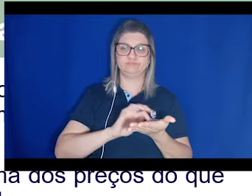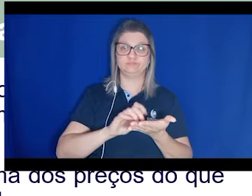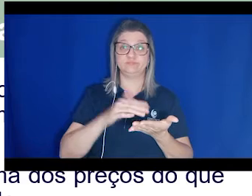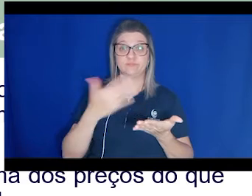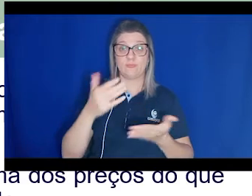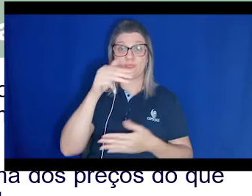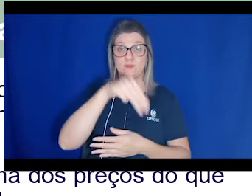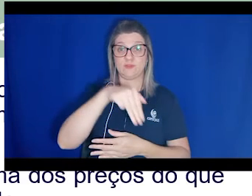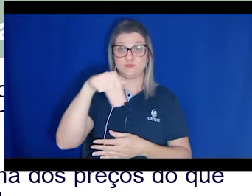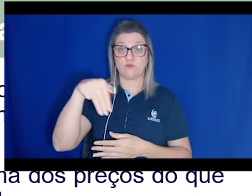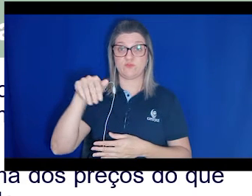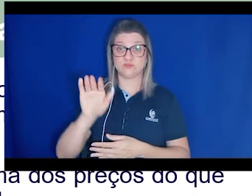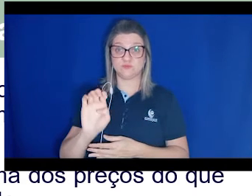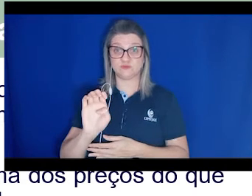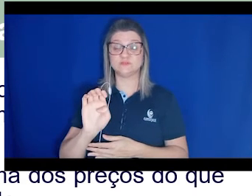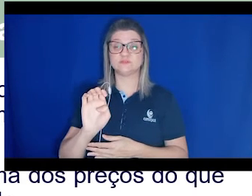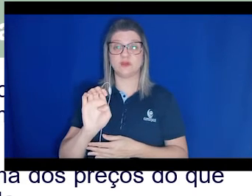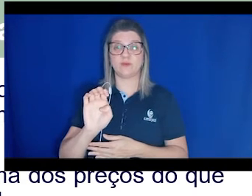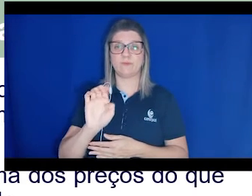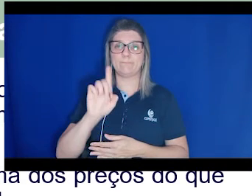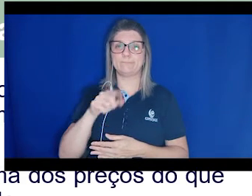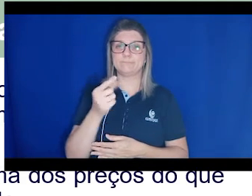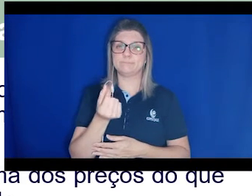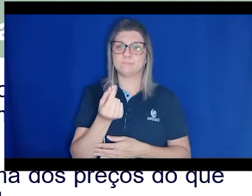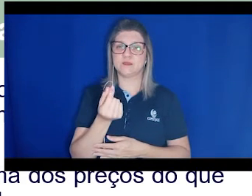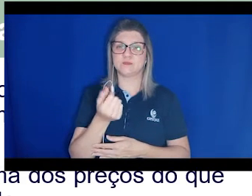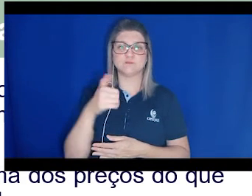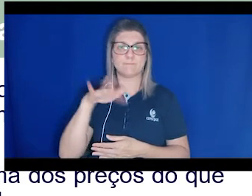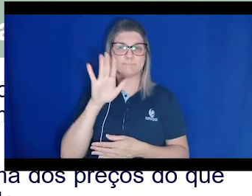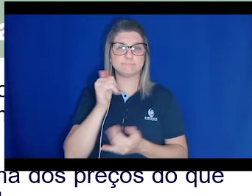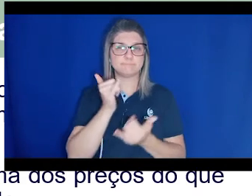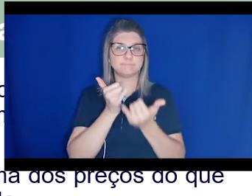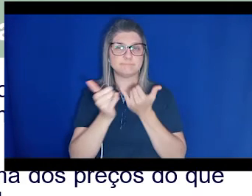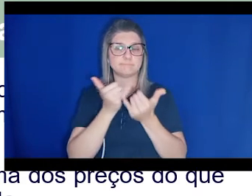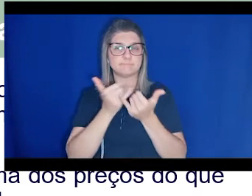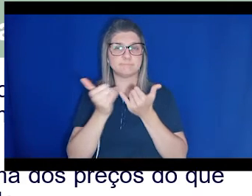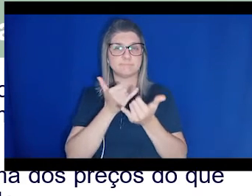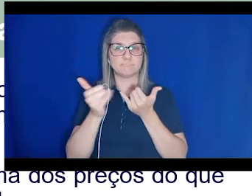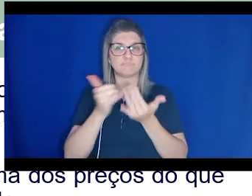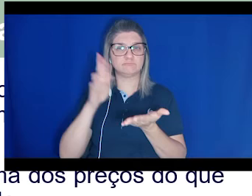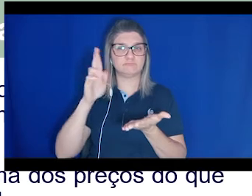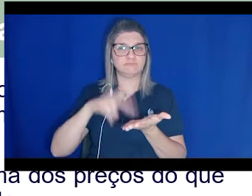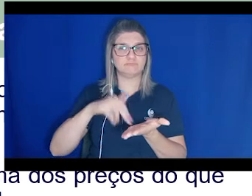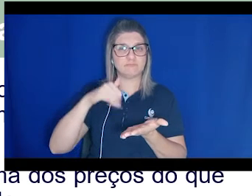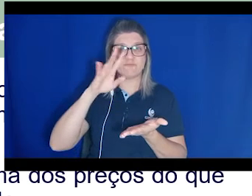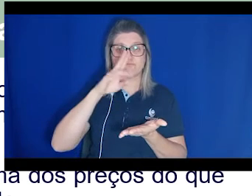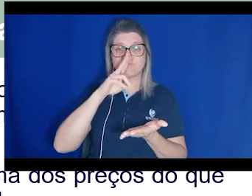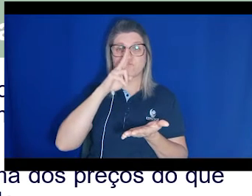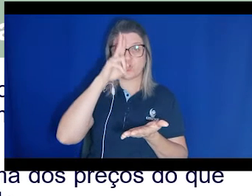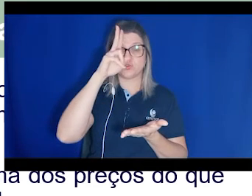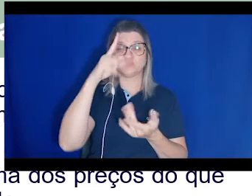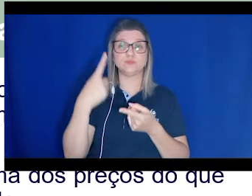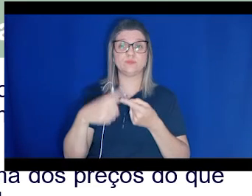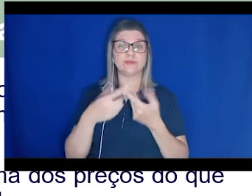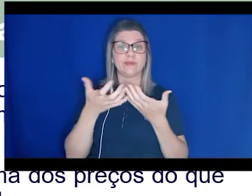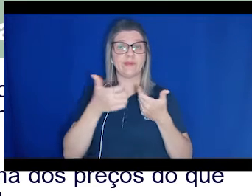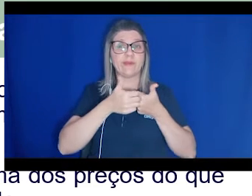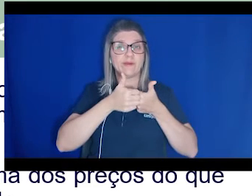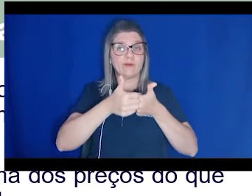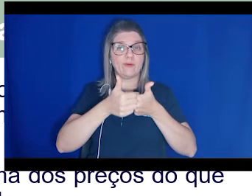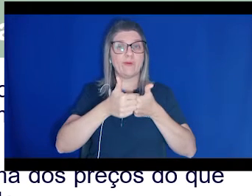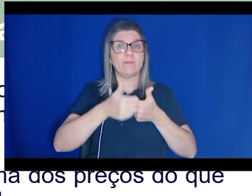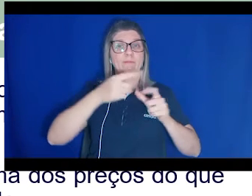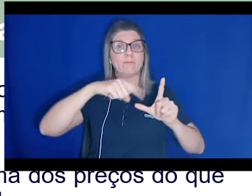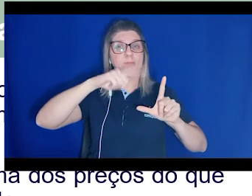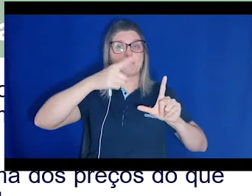média móvel exponencial, os preços mais próximos, mais atuais, agora estão mais fortes, porque o que nós queremos é acompanhar a oscilação